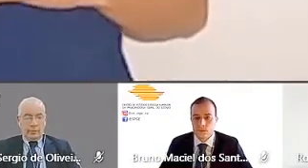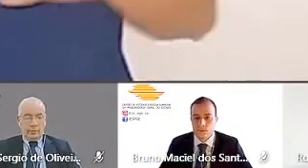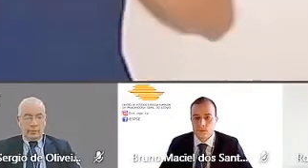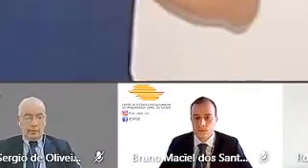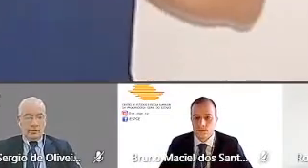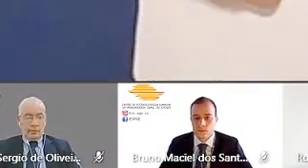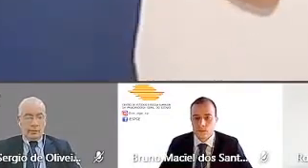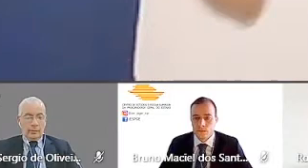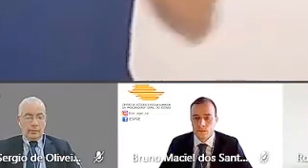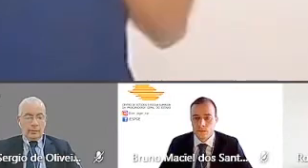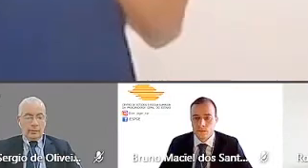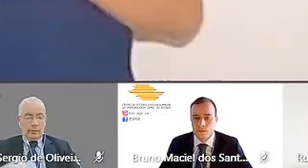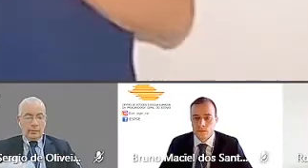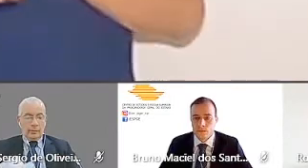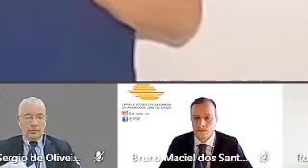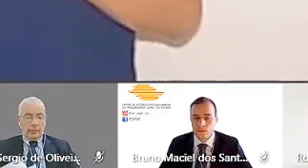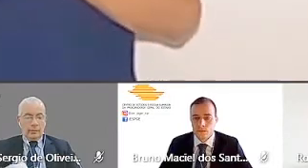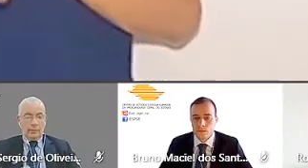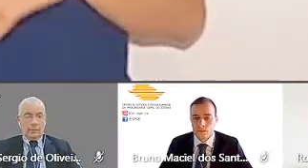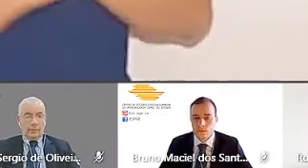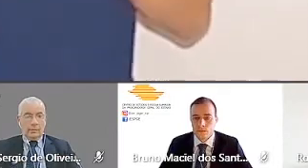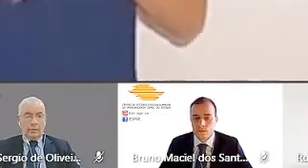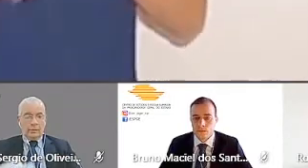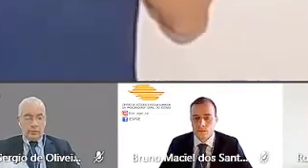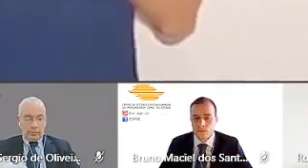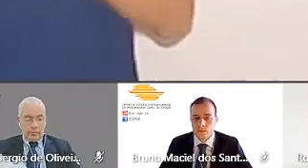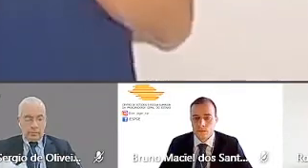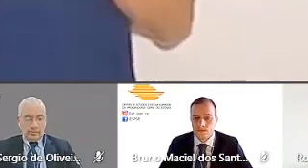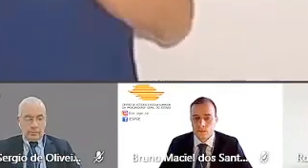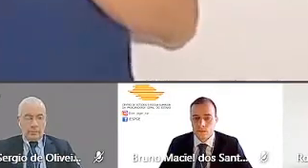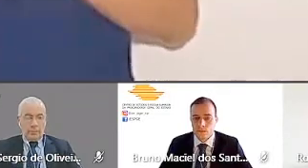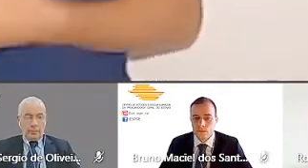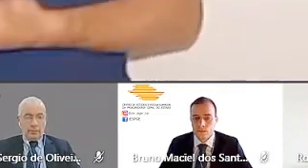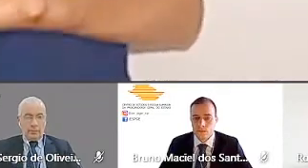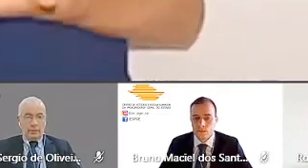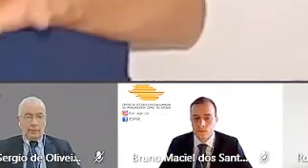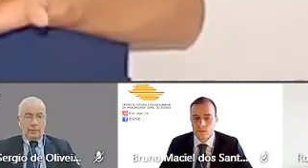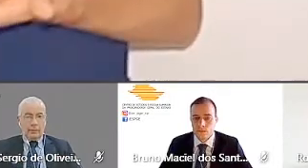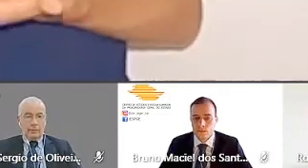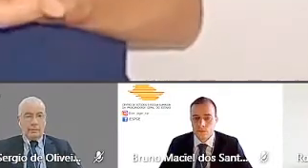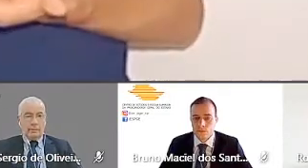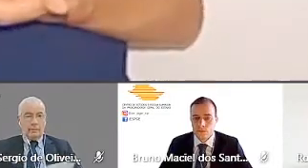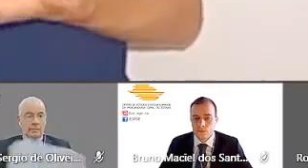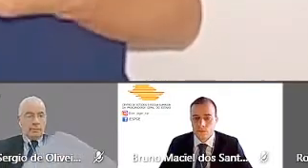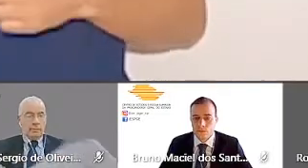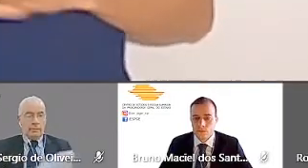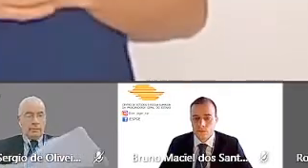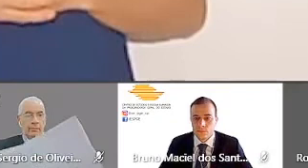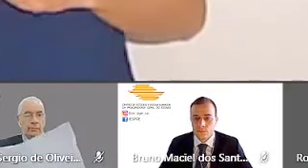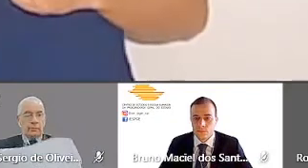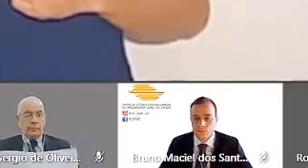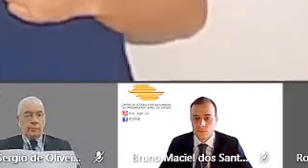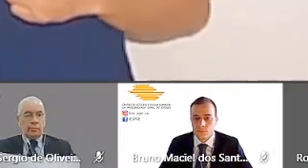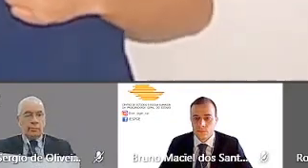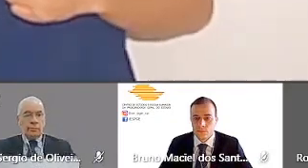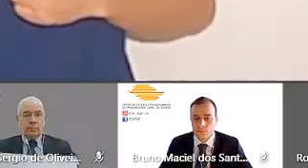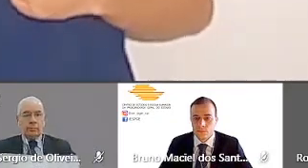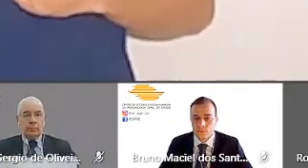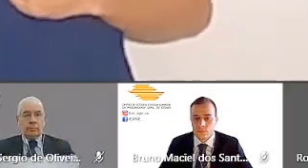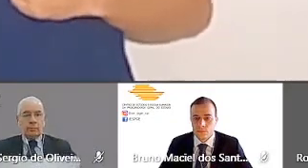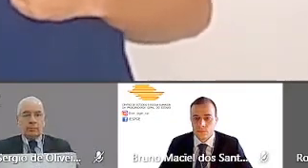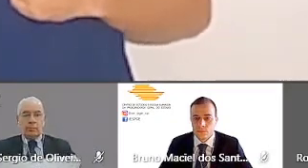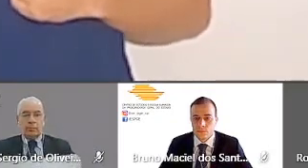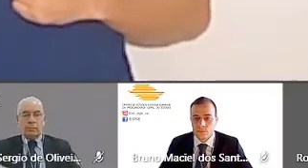aos participantes que as perguntas deverão ser enviadas ao final de todas as palestras via chat. E eu